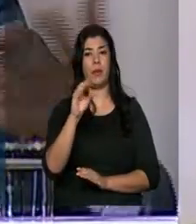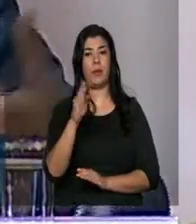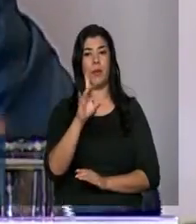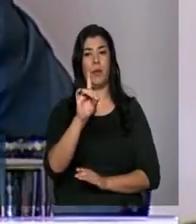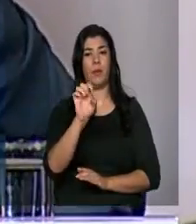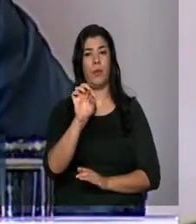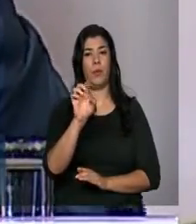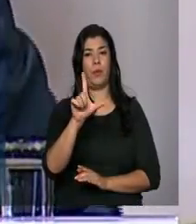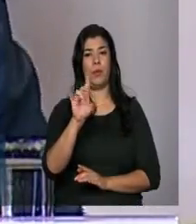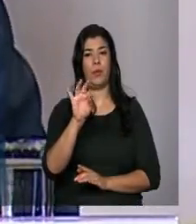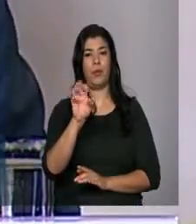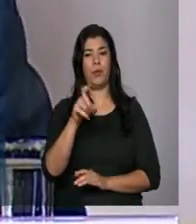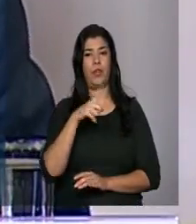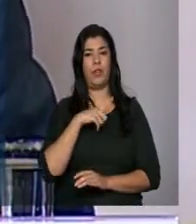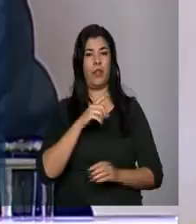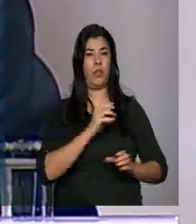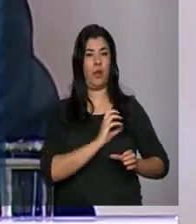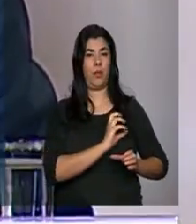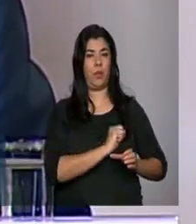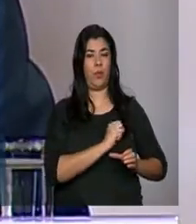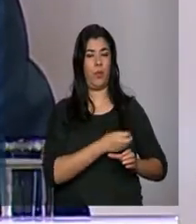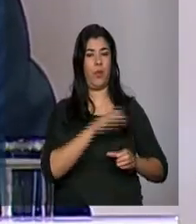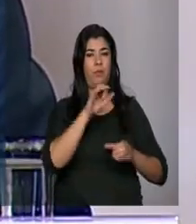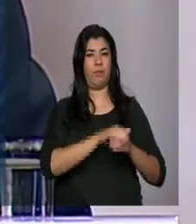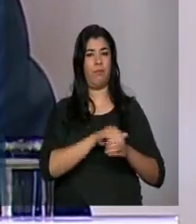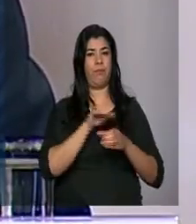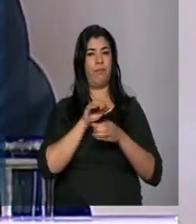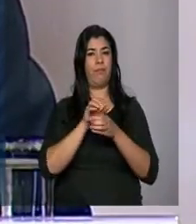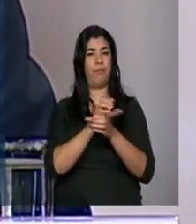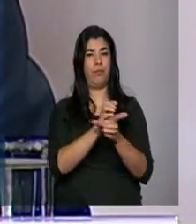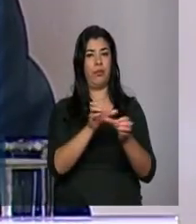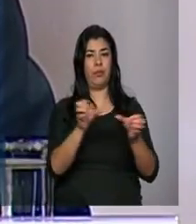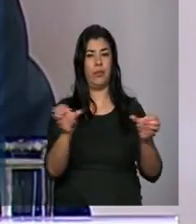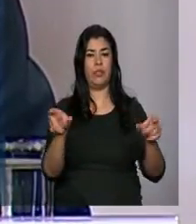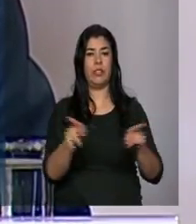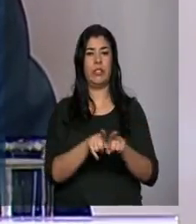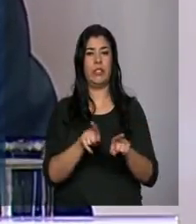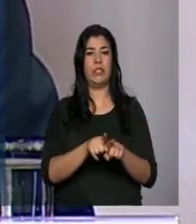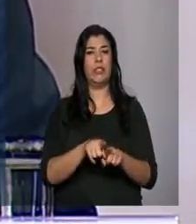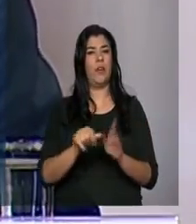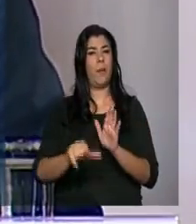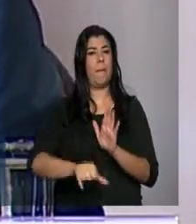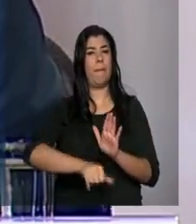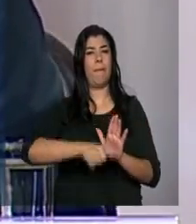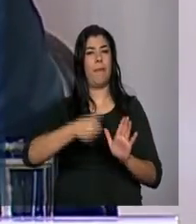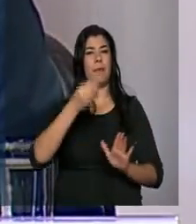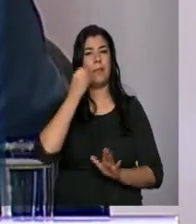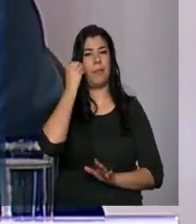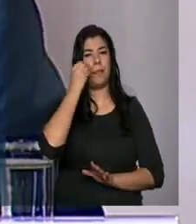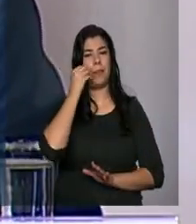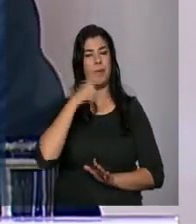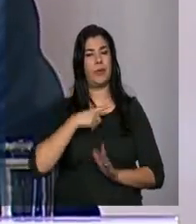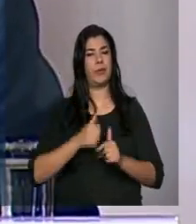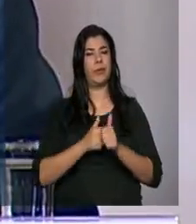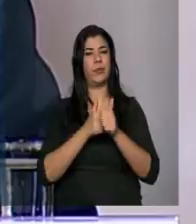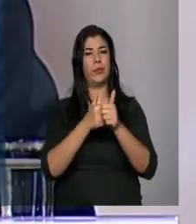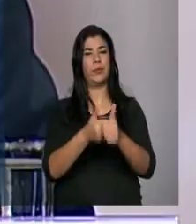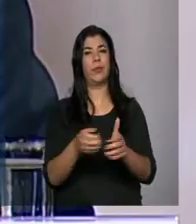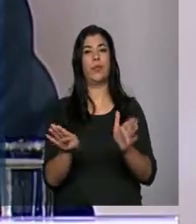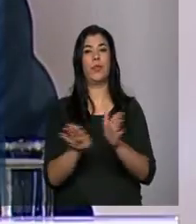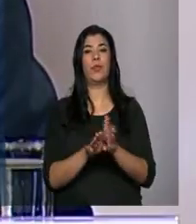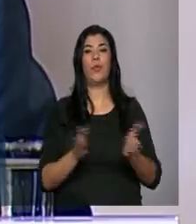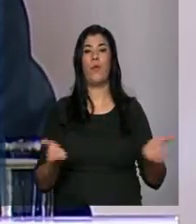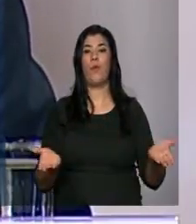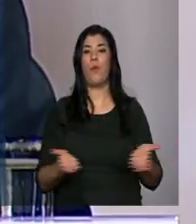foi no hospital onde eu militei. Então, eu fico muito satisfeito que nós temos chegado a esse patamar que